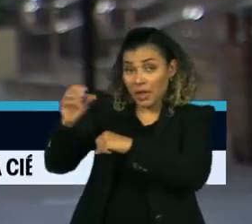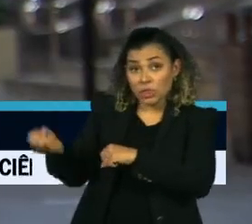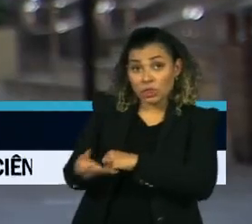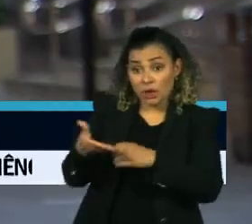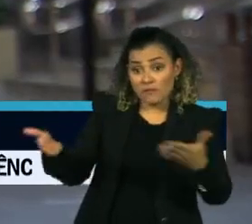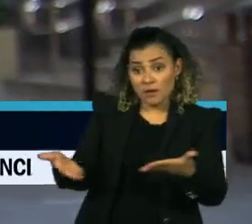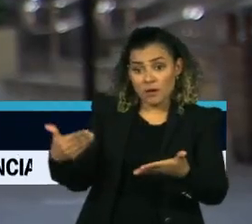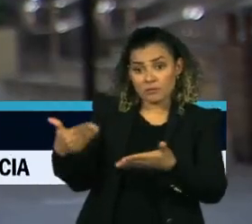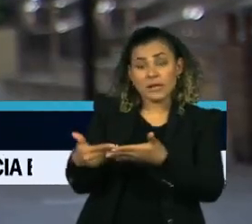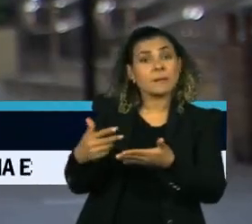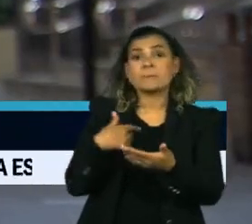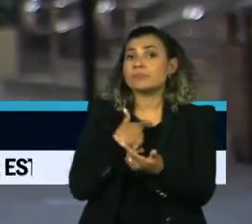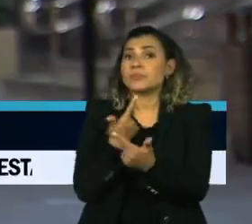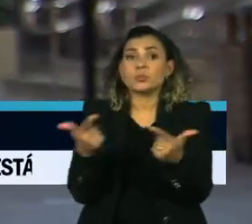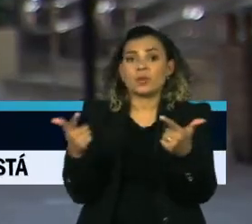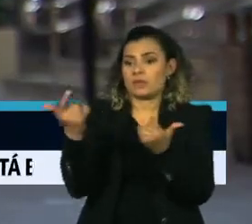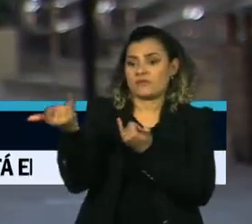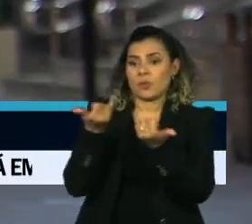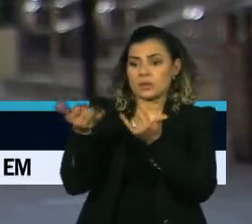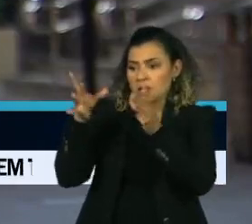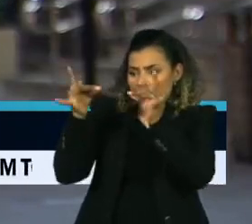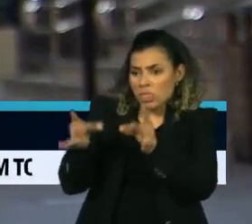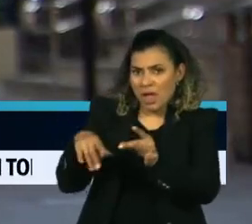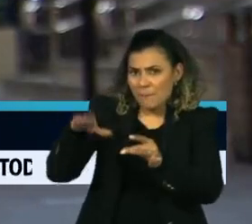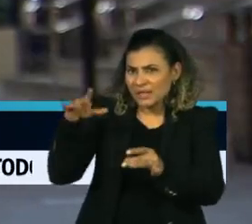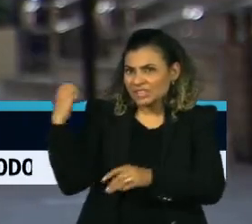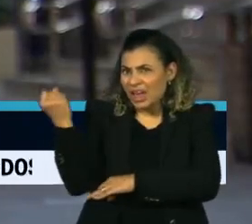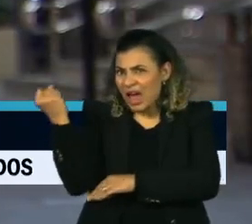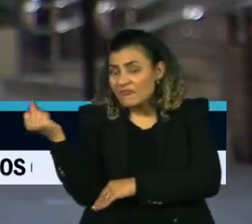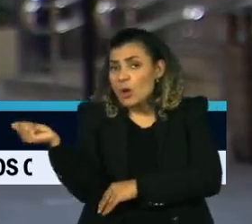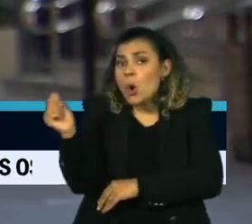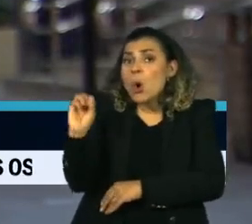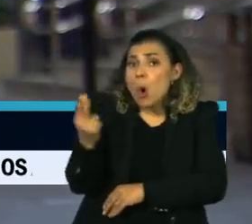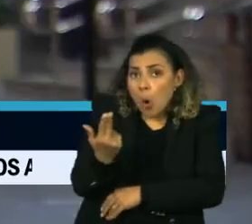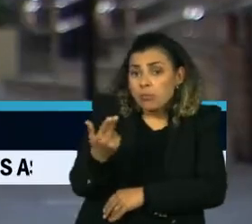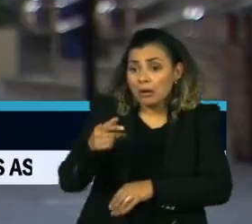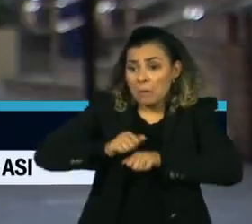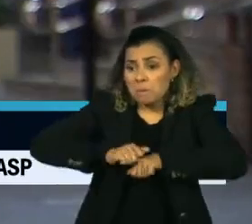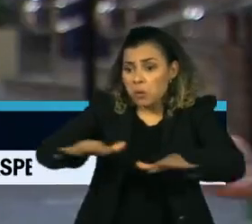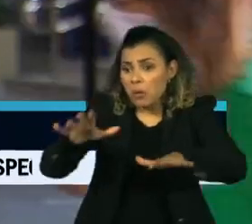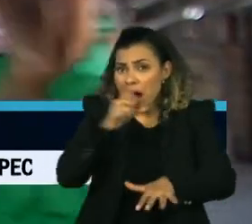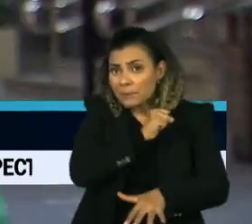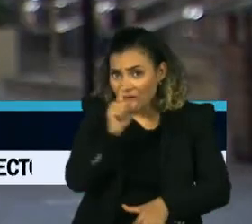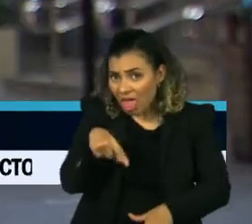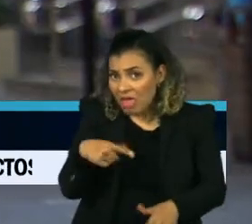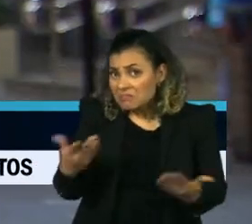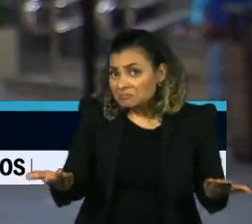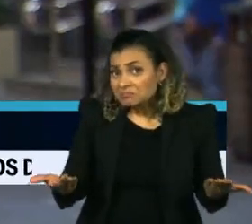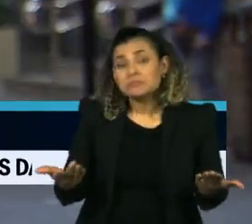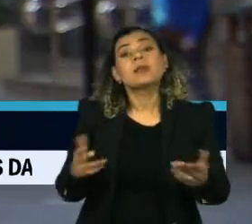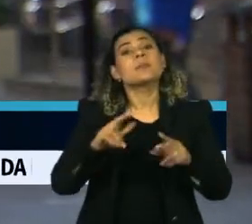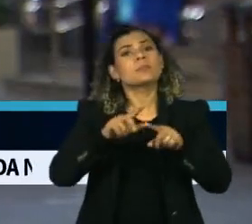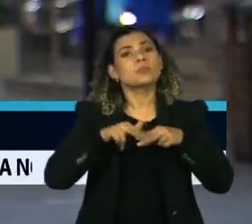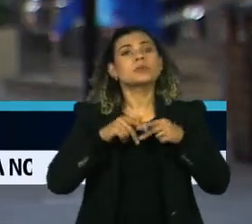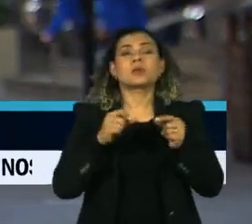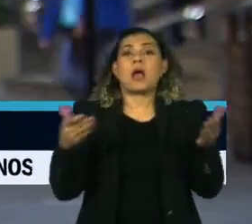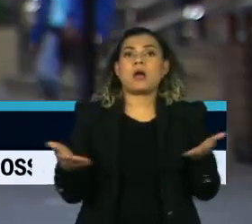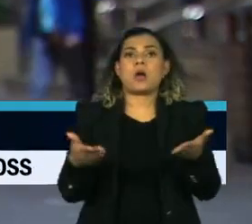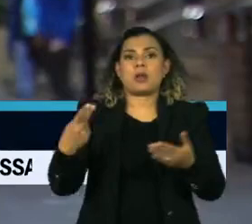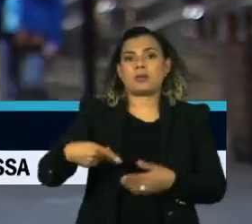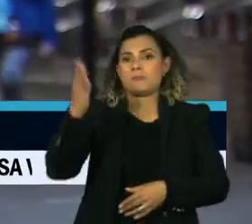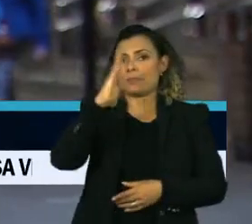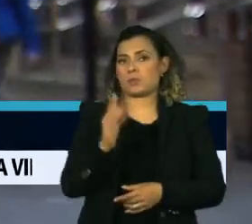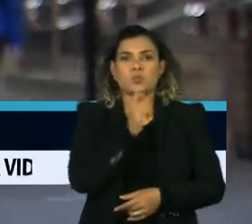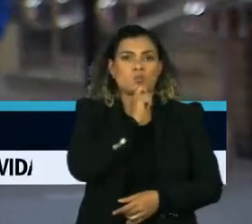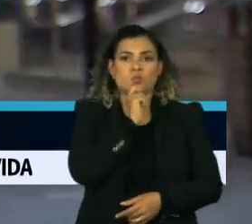recente ainda não existem dados para confirmar que ela é mais grave ou mais transmissível que as demais e por enquanto não está